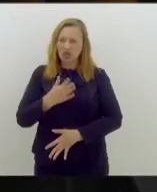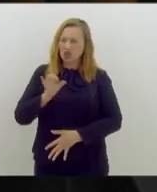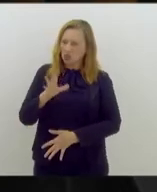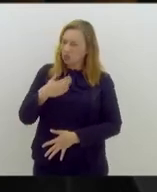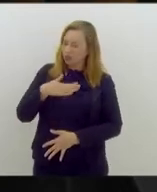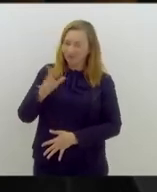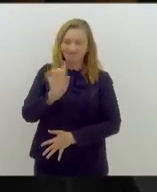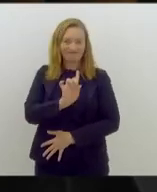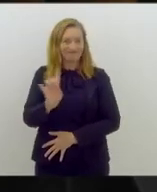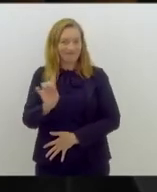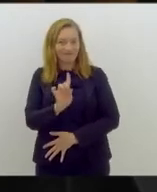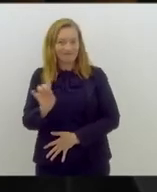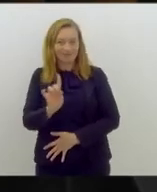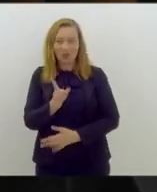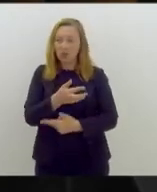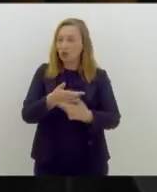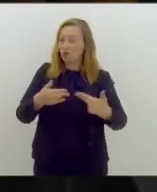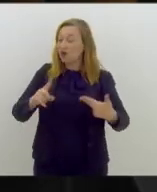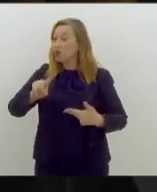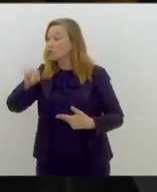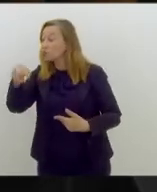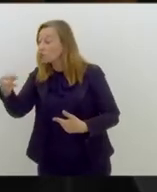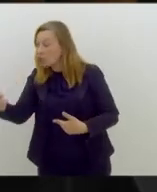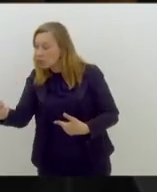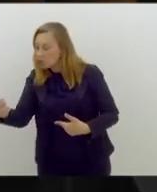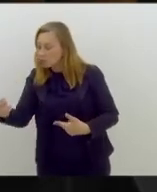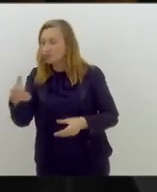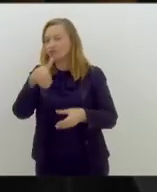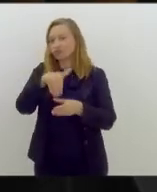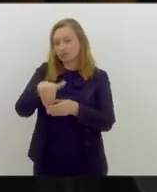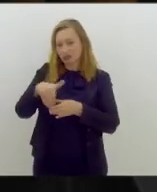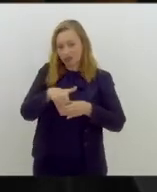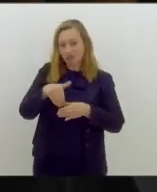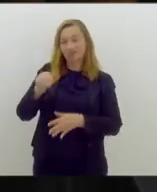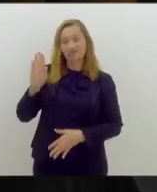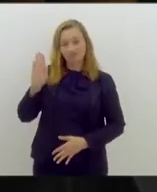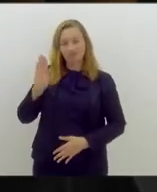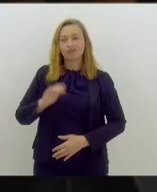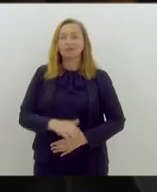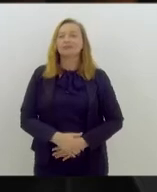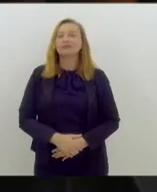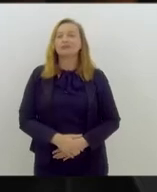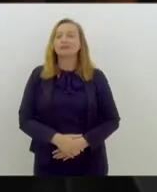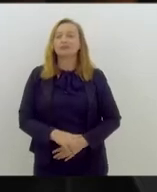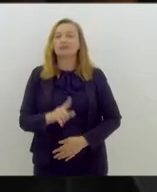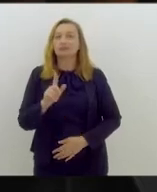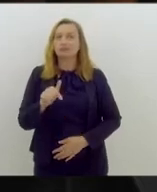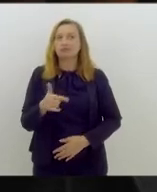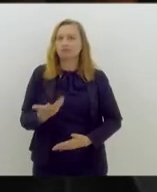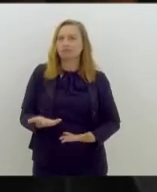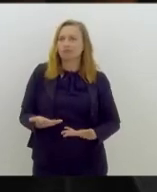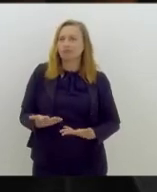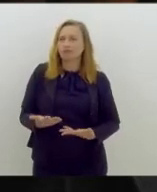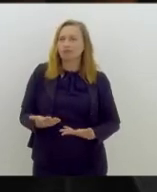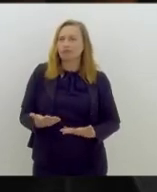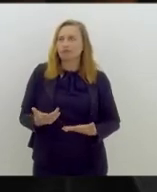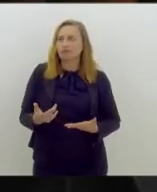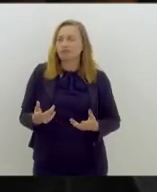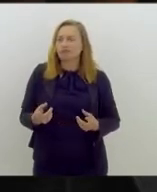comigo aconteceu com muitos outros candidatos isso é um fenômeno